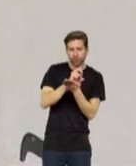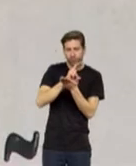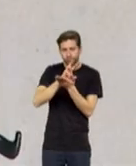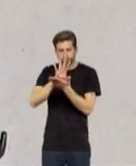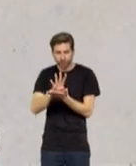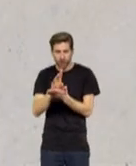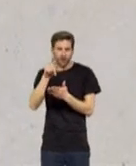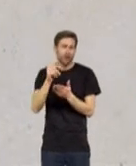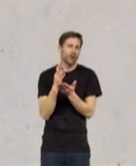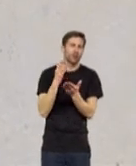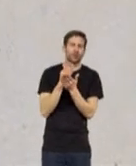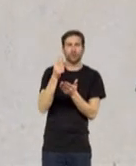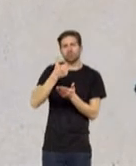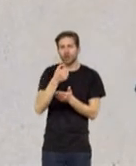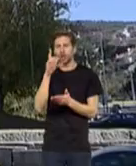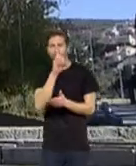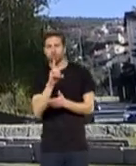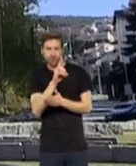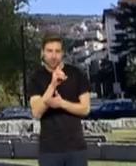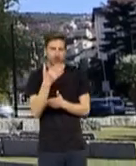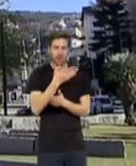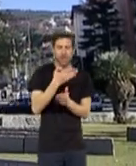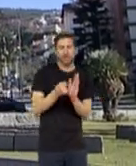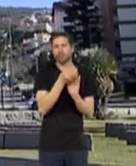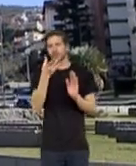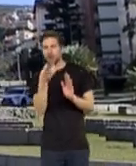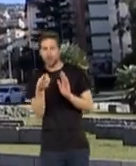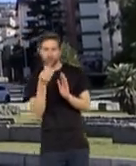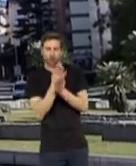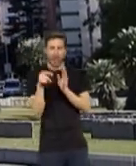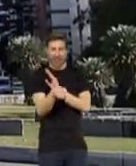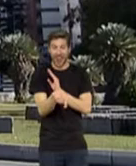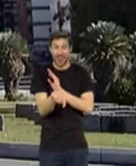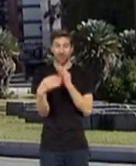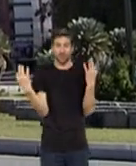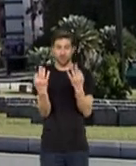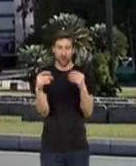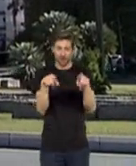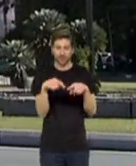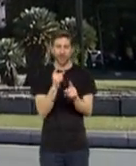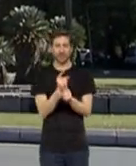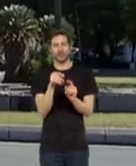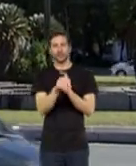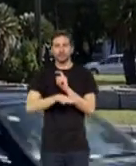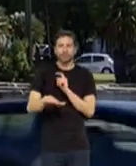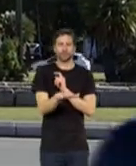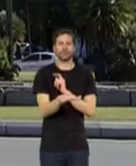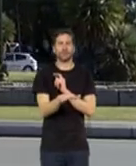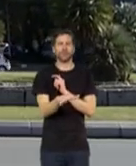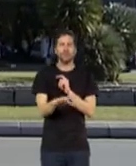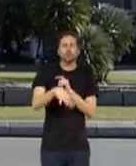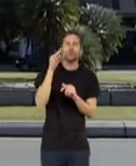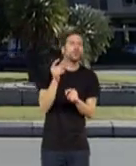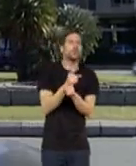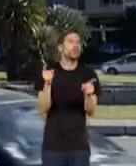preparatório, o ensino experimental, o liceu, mas fundamentalmente a minha escolha também tem a ver com outro aspecto.